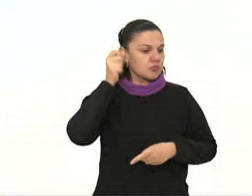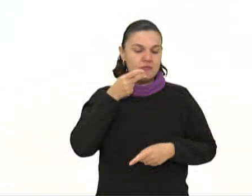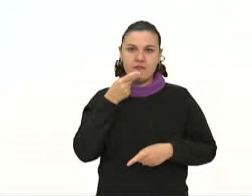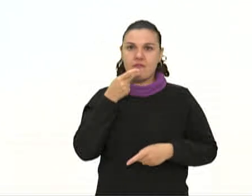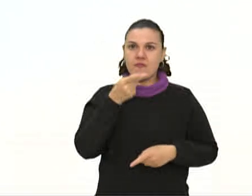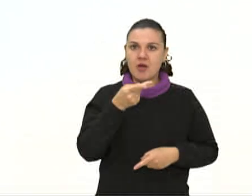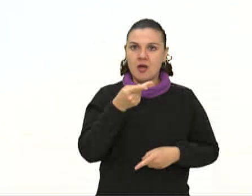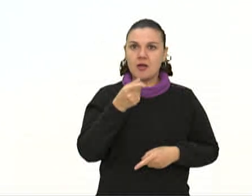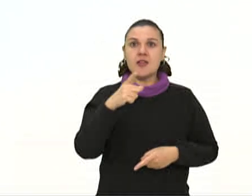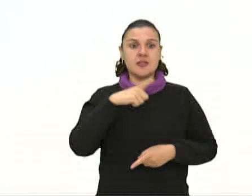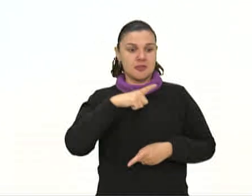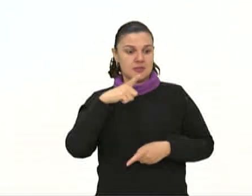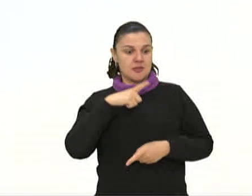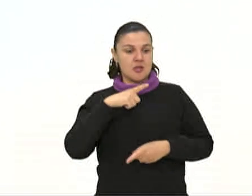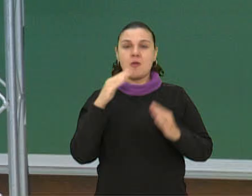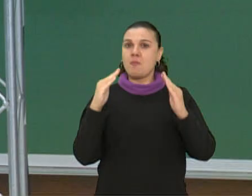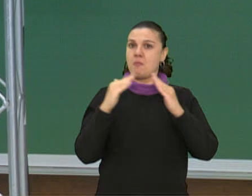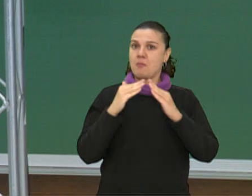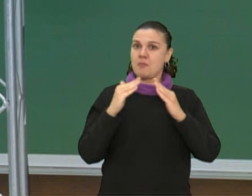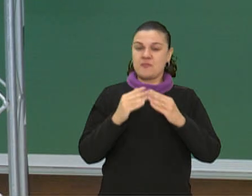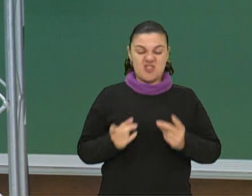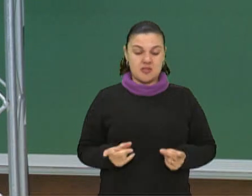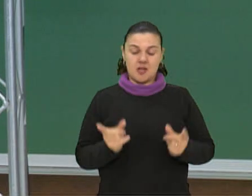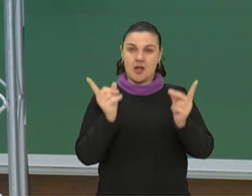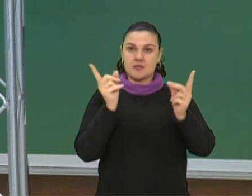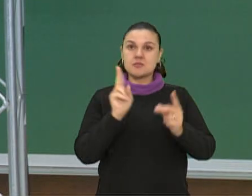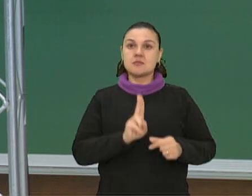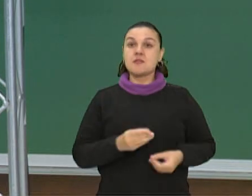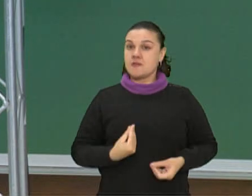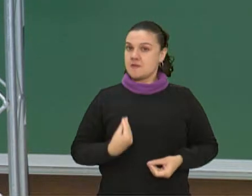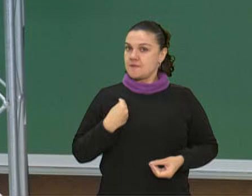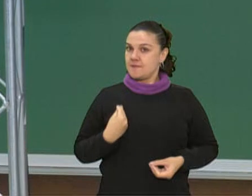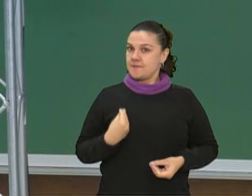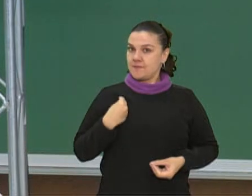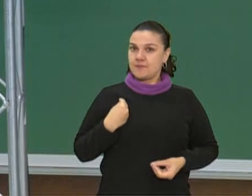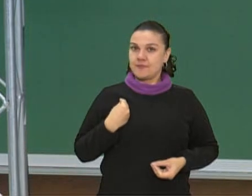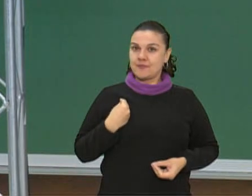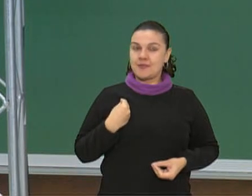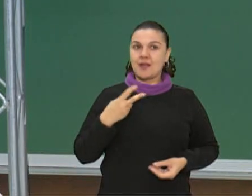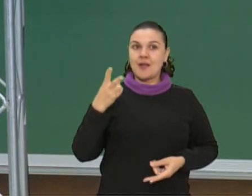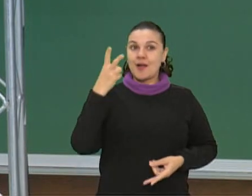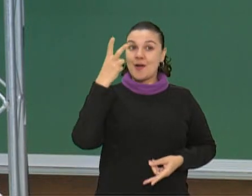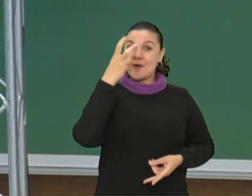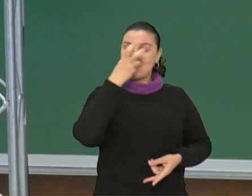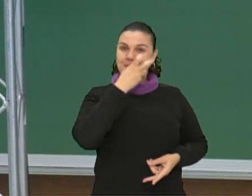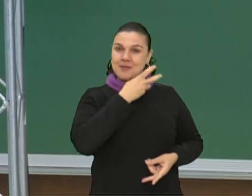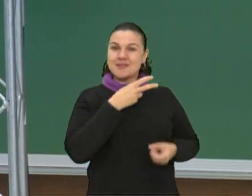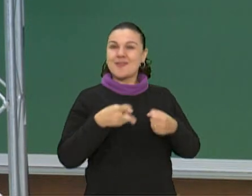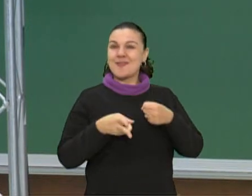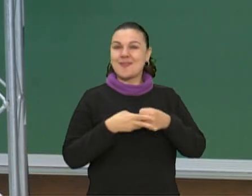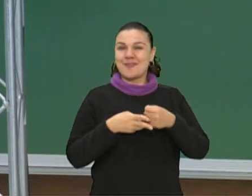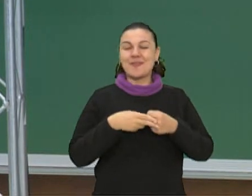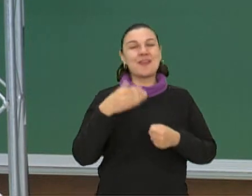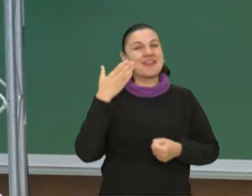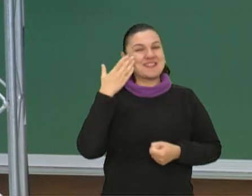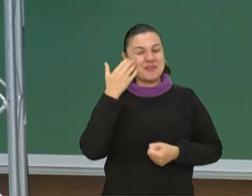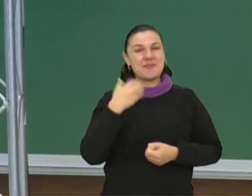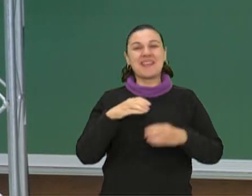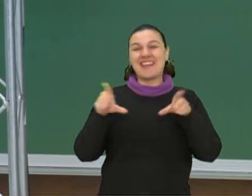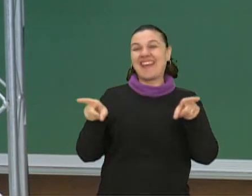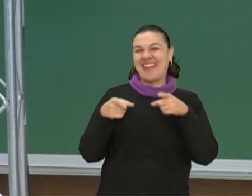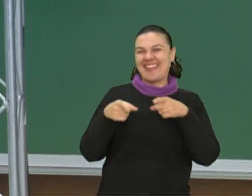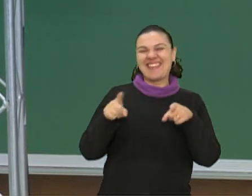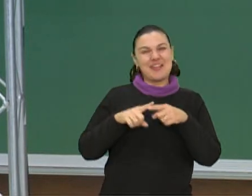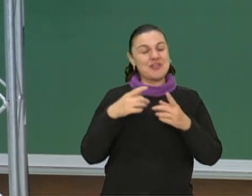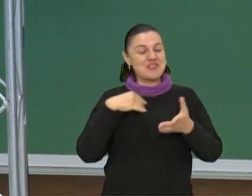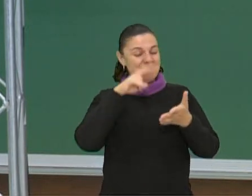diga, tenha, more, gaste e viva. Prestaram atenção nesses verbos? Eu gostaria de saber cantar, mas eu apenas li